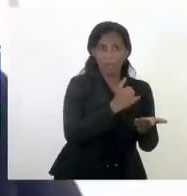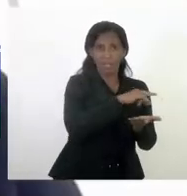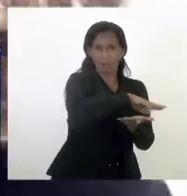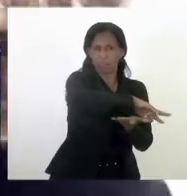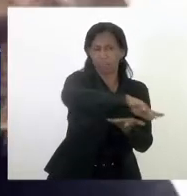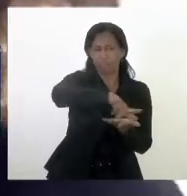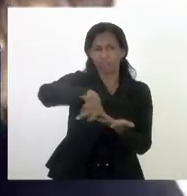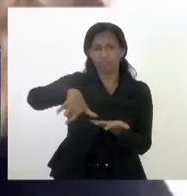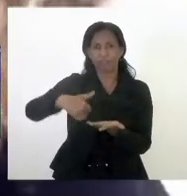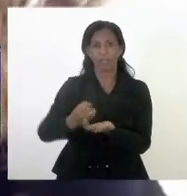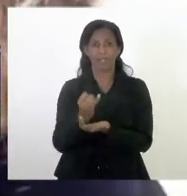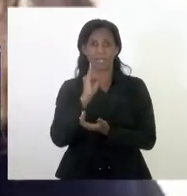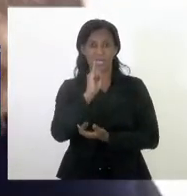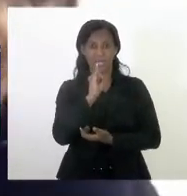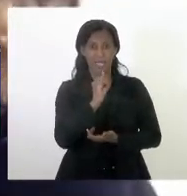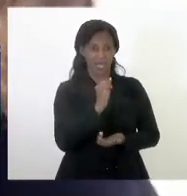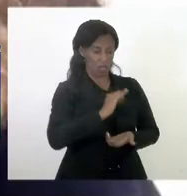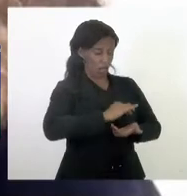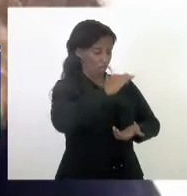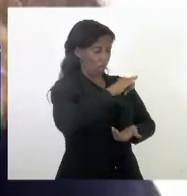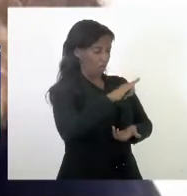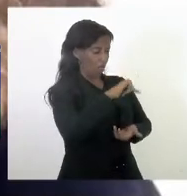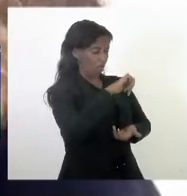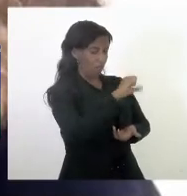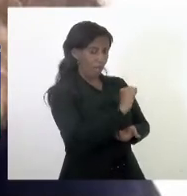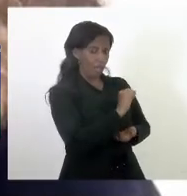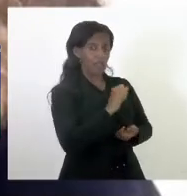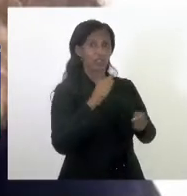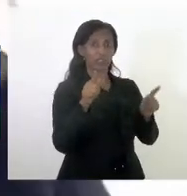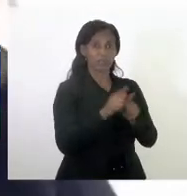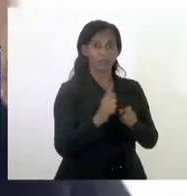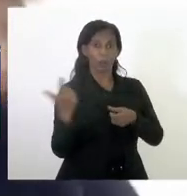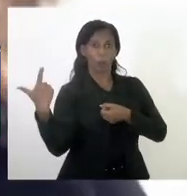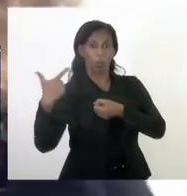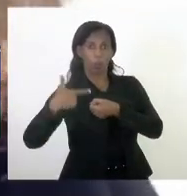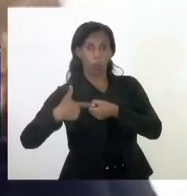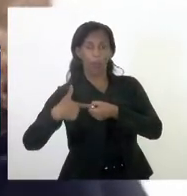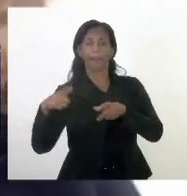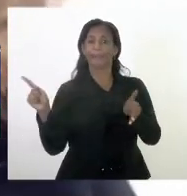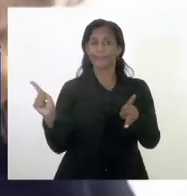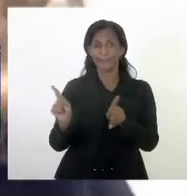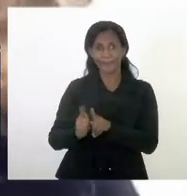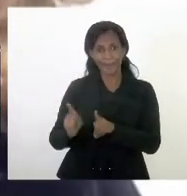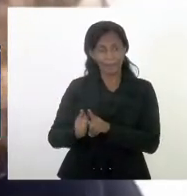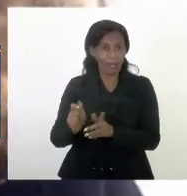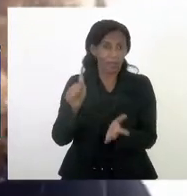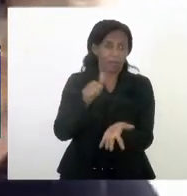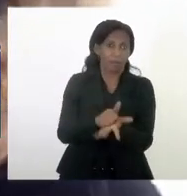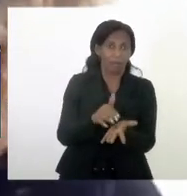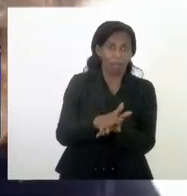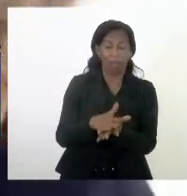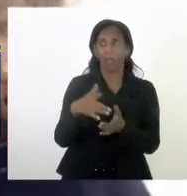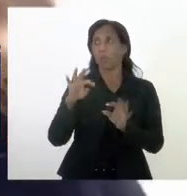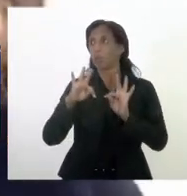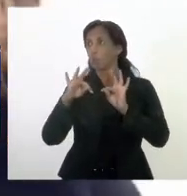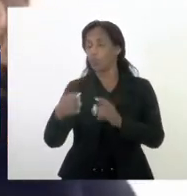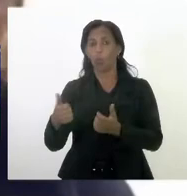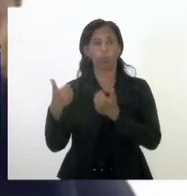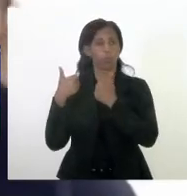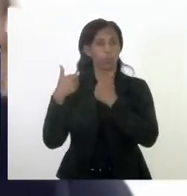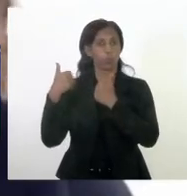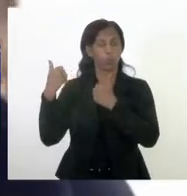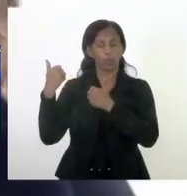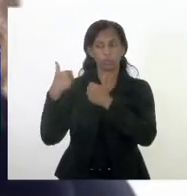porque se aumenta o gás, aumenta o diesel e a gasolina, e, consequentemente, há o transporte e fretamento de